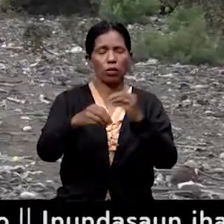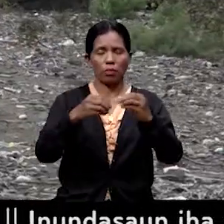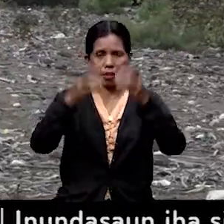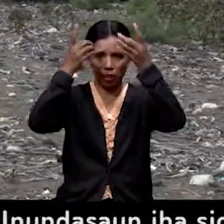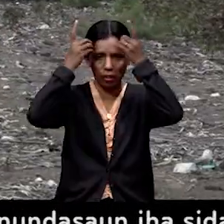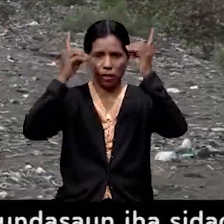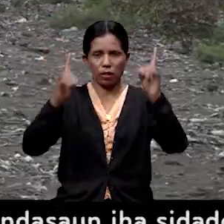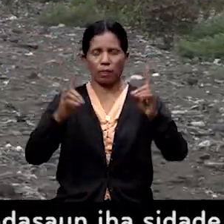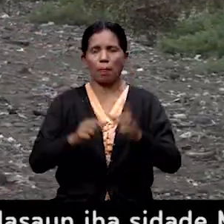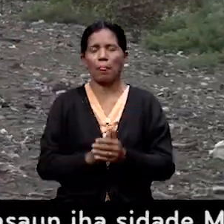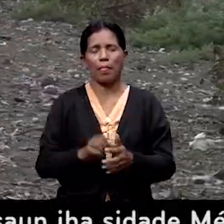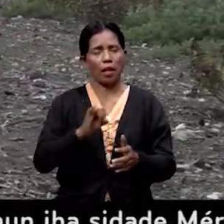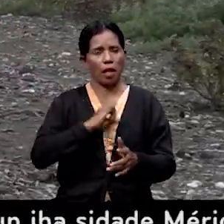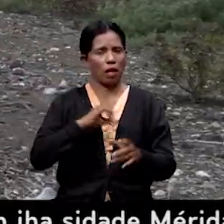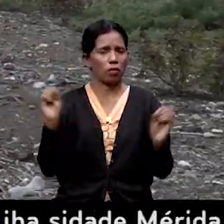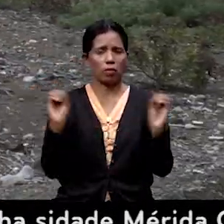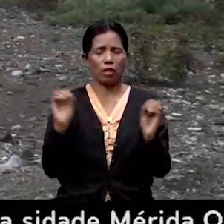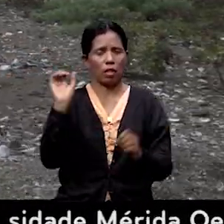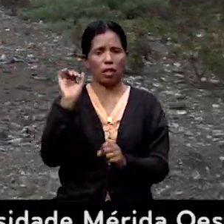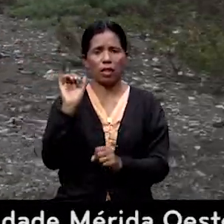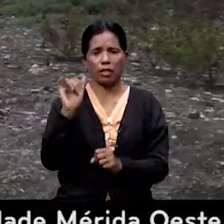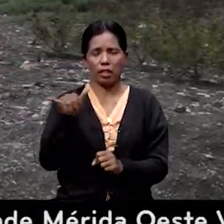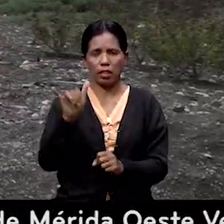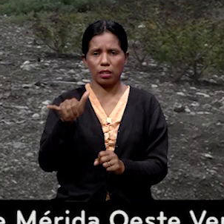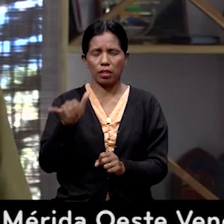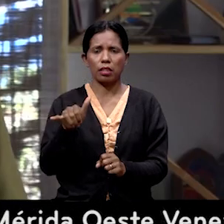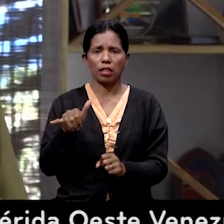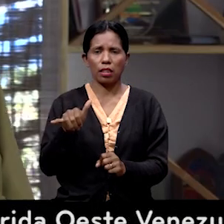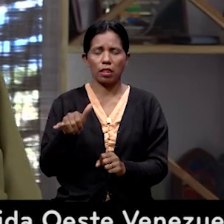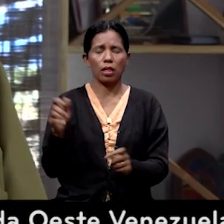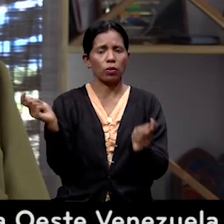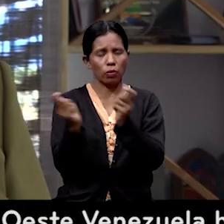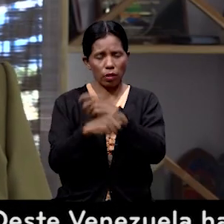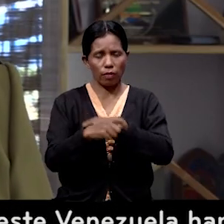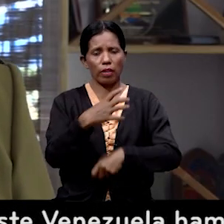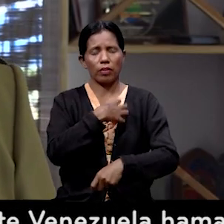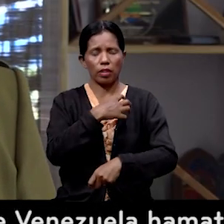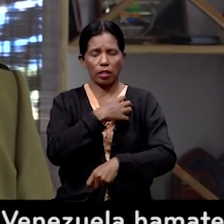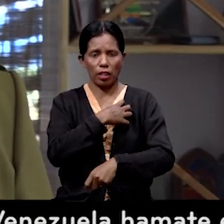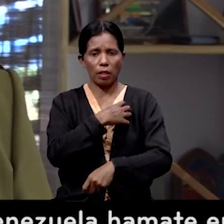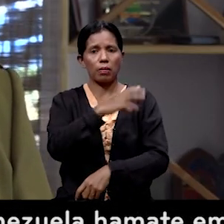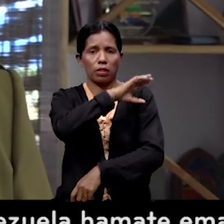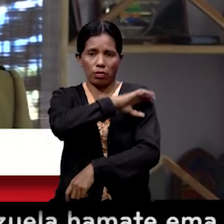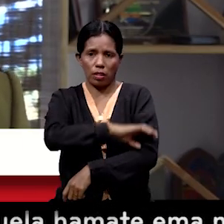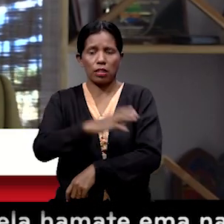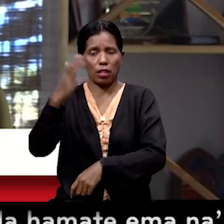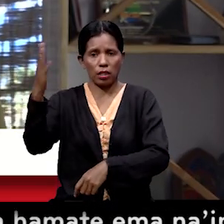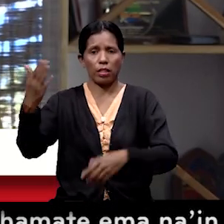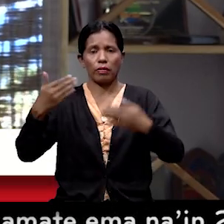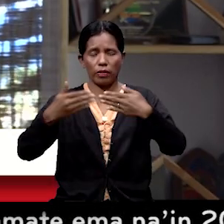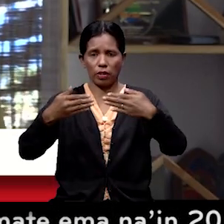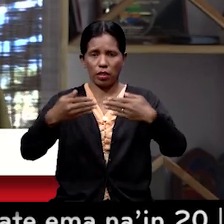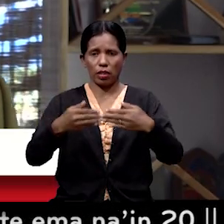hirakne haula concorda se atu troca vali FFDTL makhalo gestão fronteira e